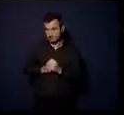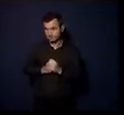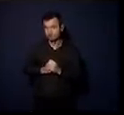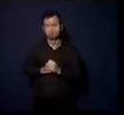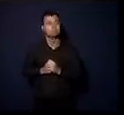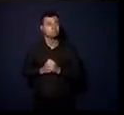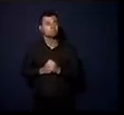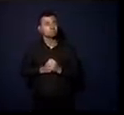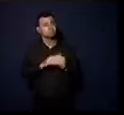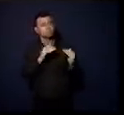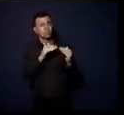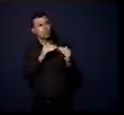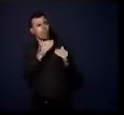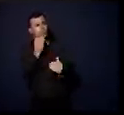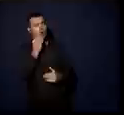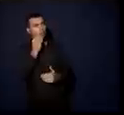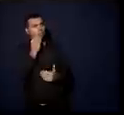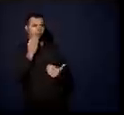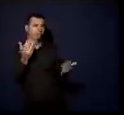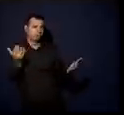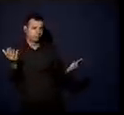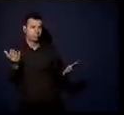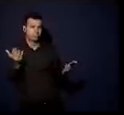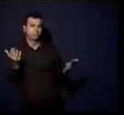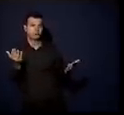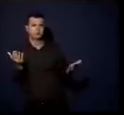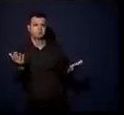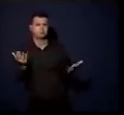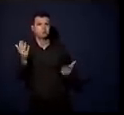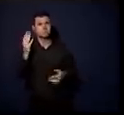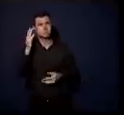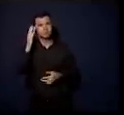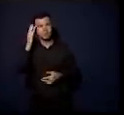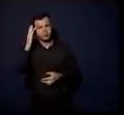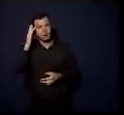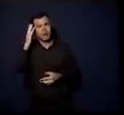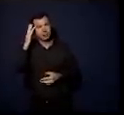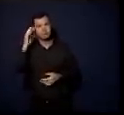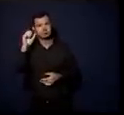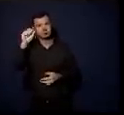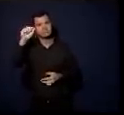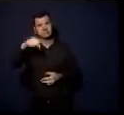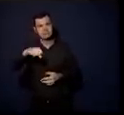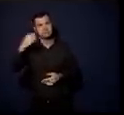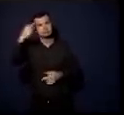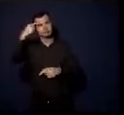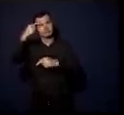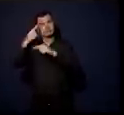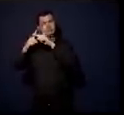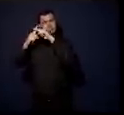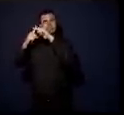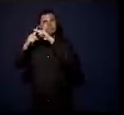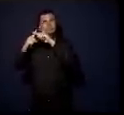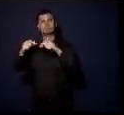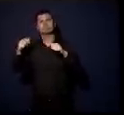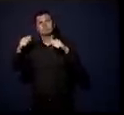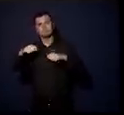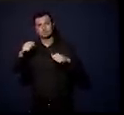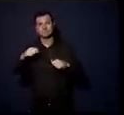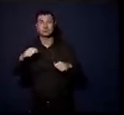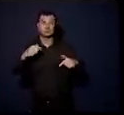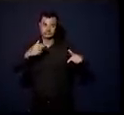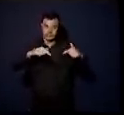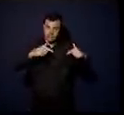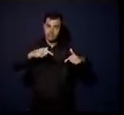concordo obviamente eu concordo eu acho que sim nós temos razões para estar otimistas tem trabalho a fazer